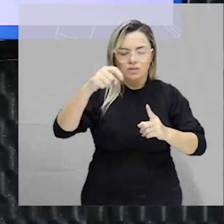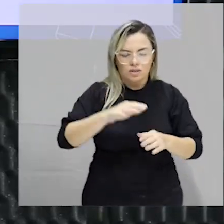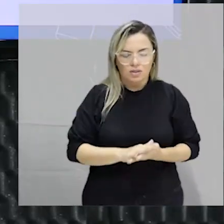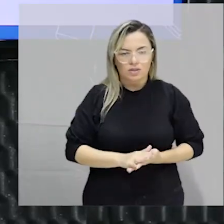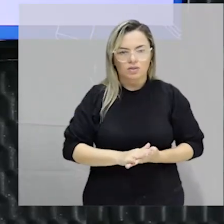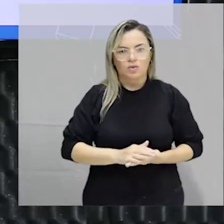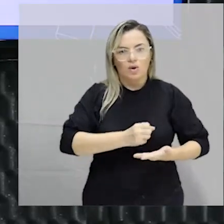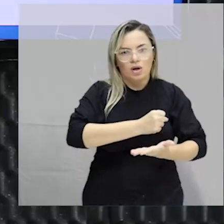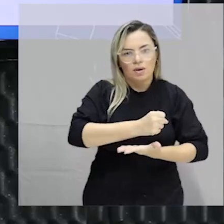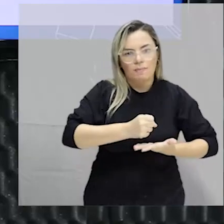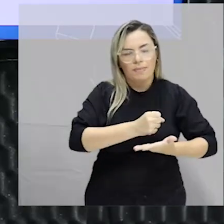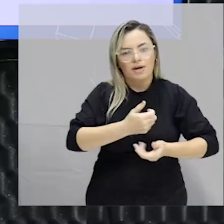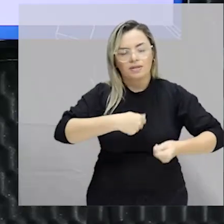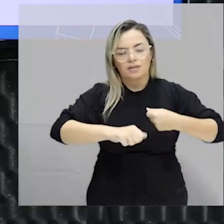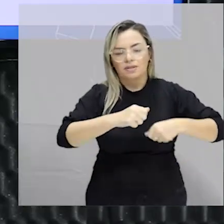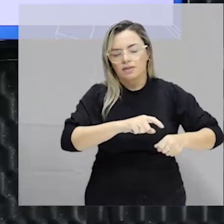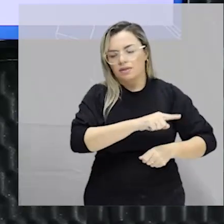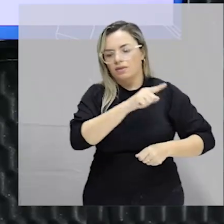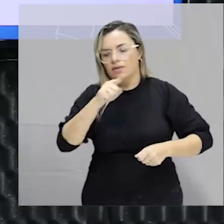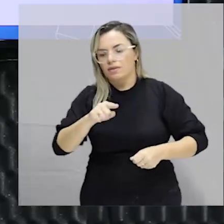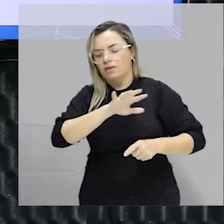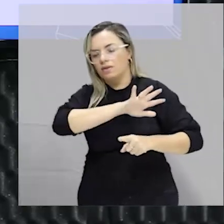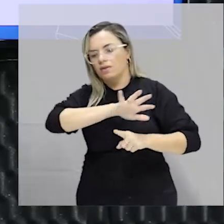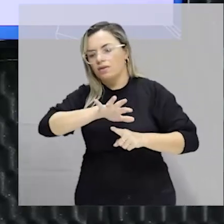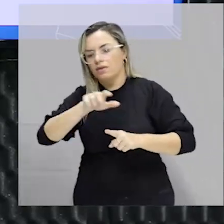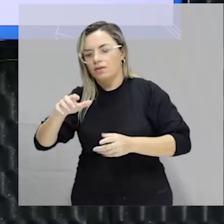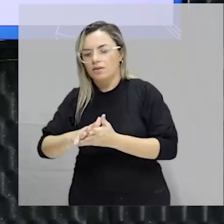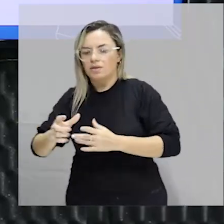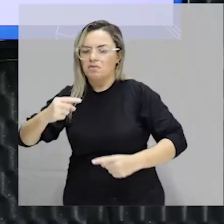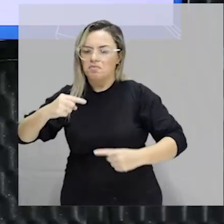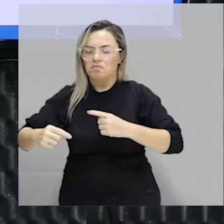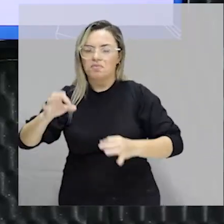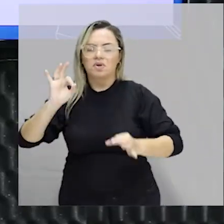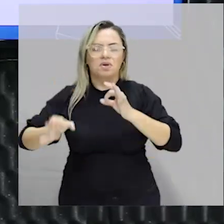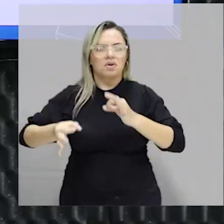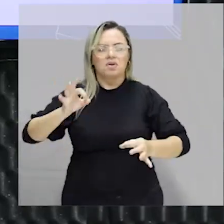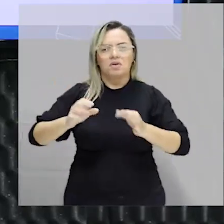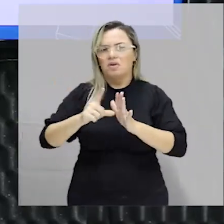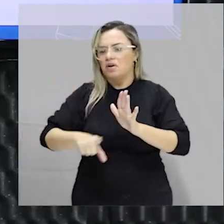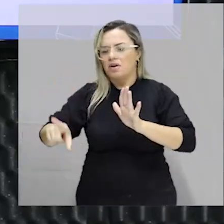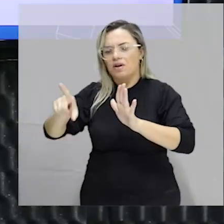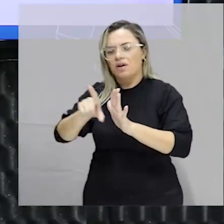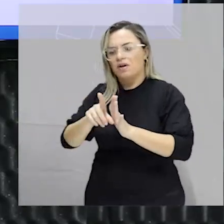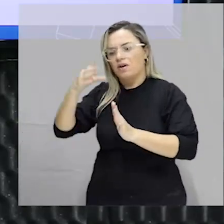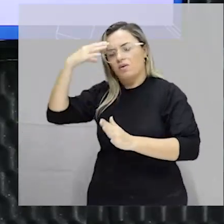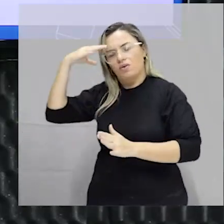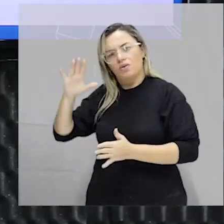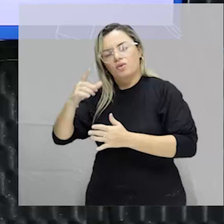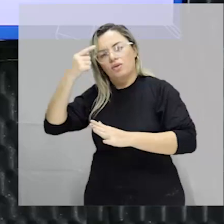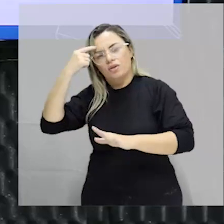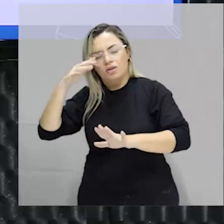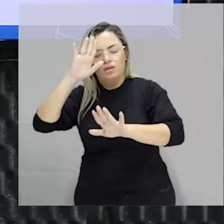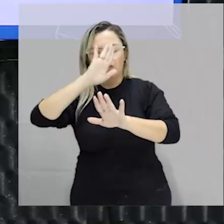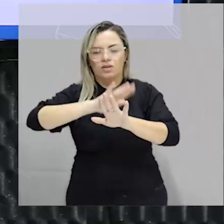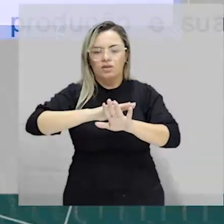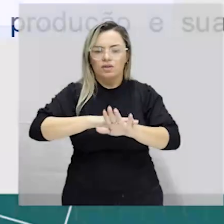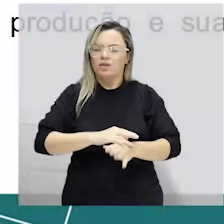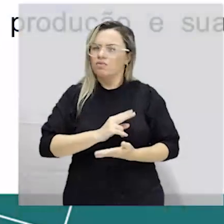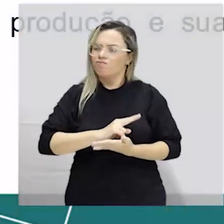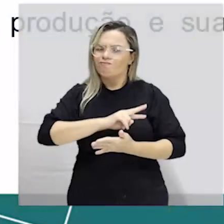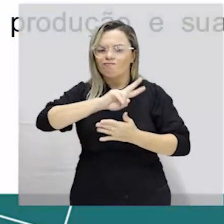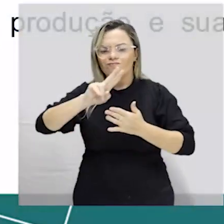econômica e sobre essa base se ergue o sistema político, as leis, a cultura, a ideologia e etc.